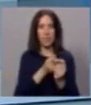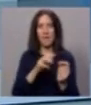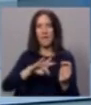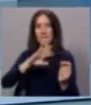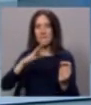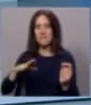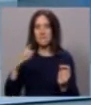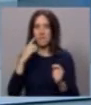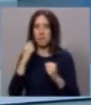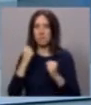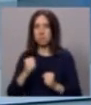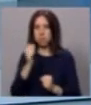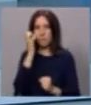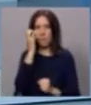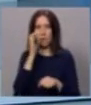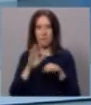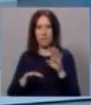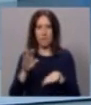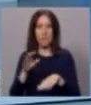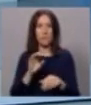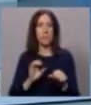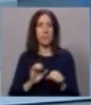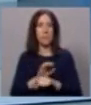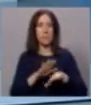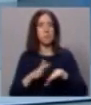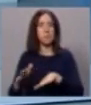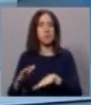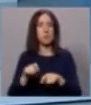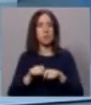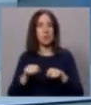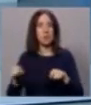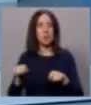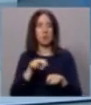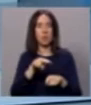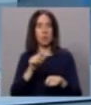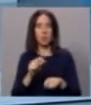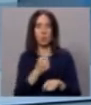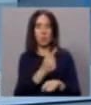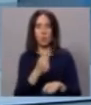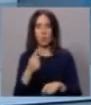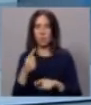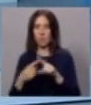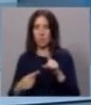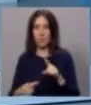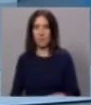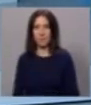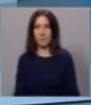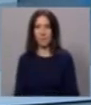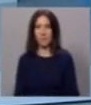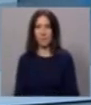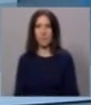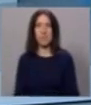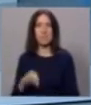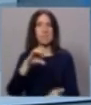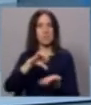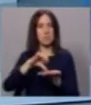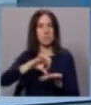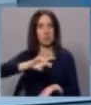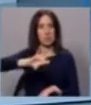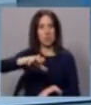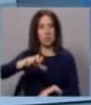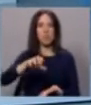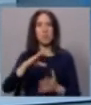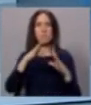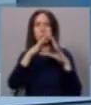vezes forte. Em relação à agitação marítima, ondas de noroeste com 1,5 metros. Para a região centro, um dia de